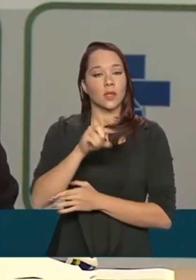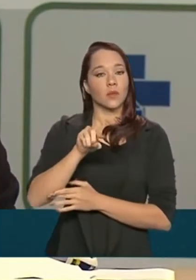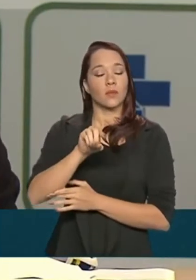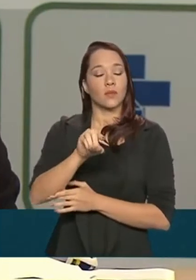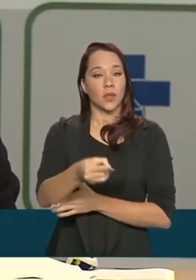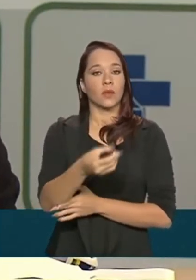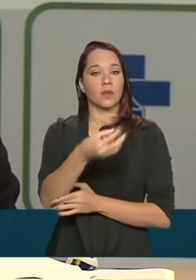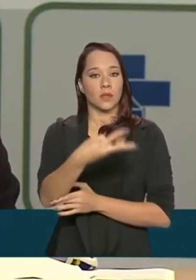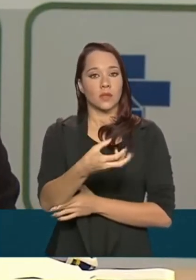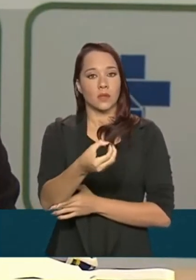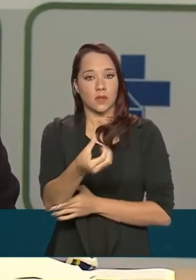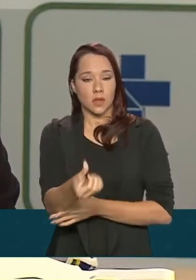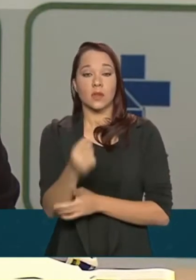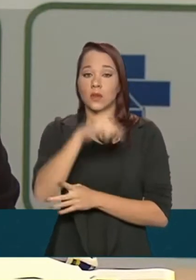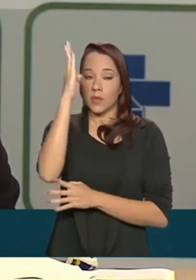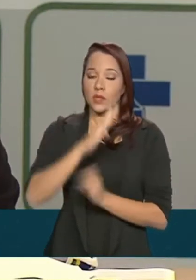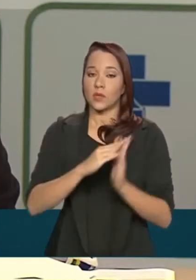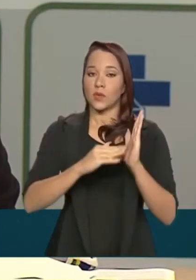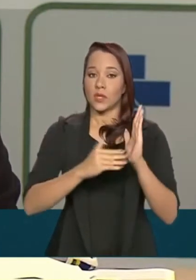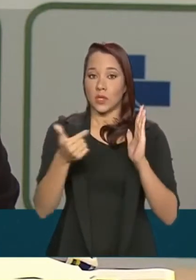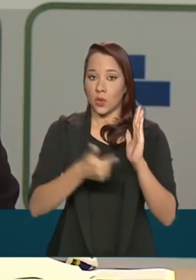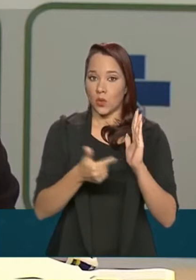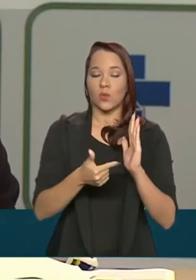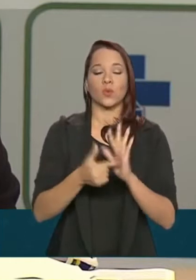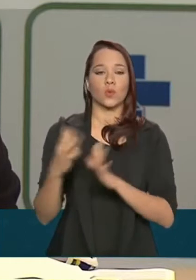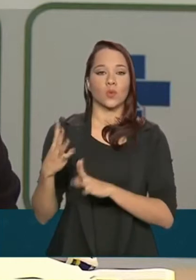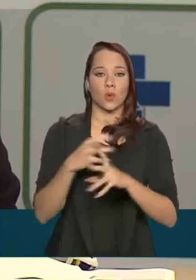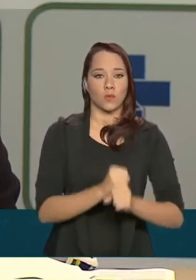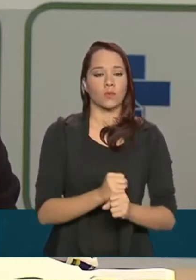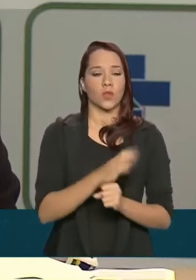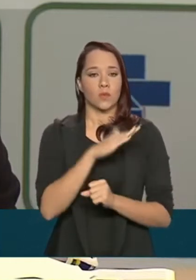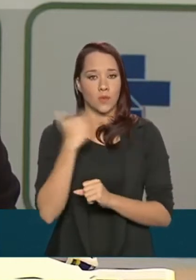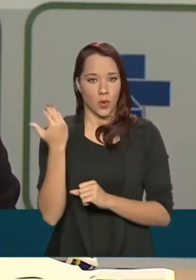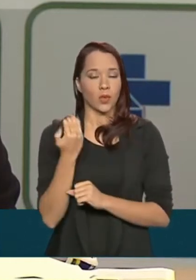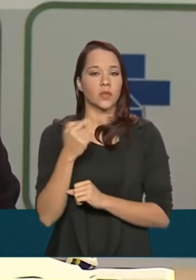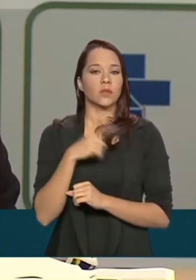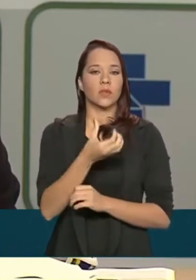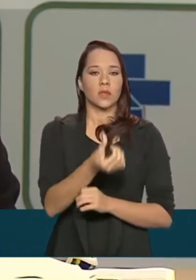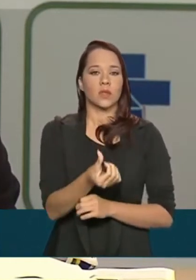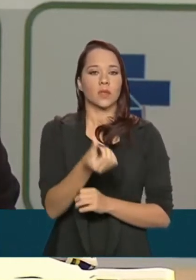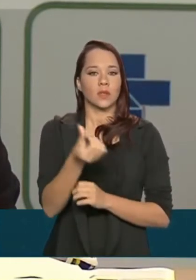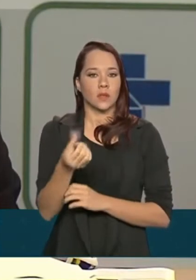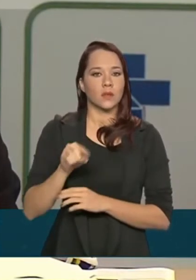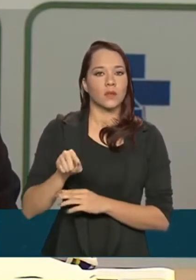130.306, e o Brasil vem em segundo lugar no cumulativo de óbitos, com